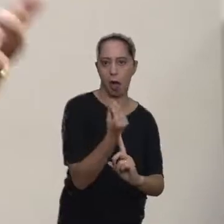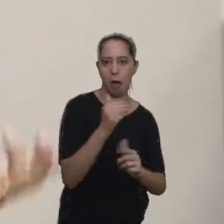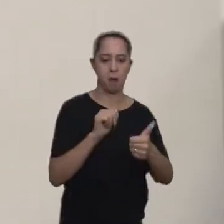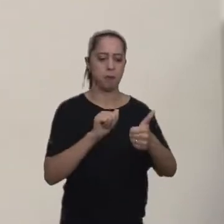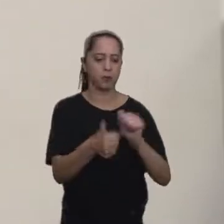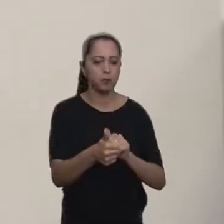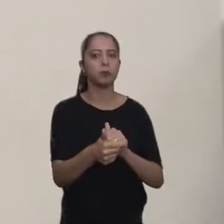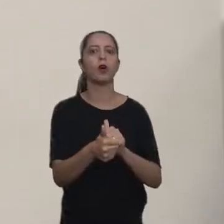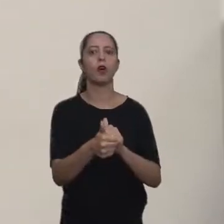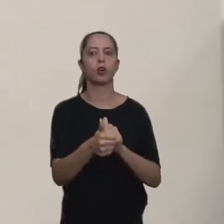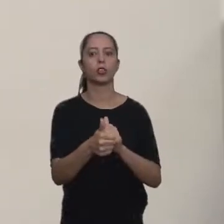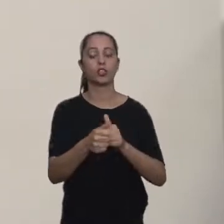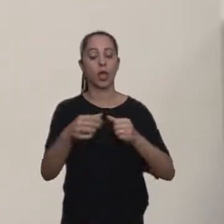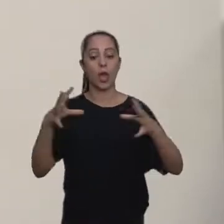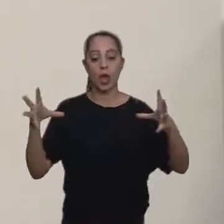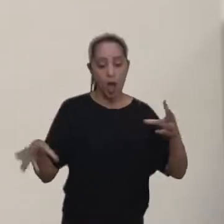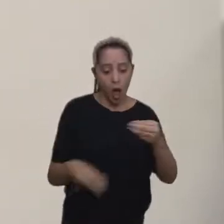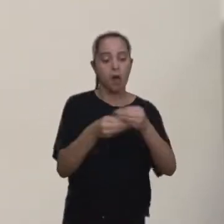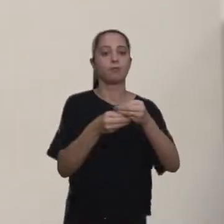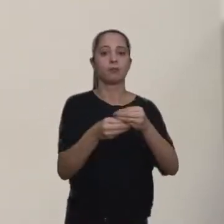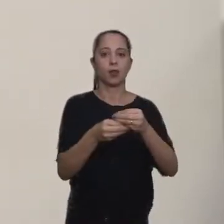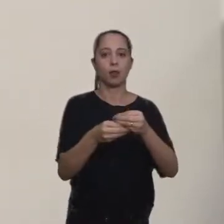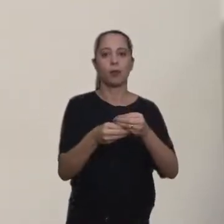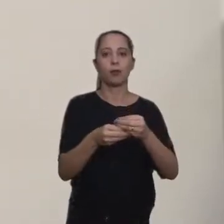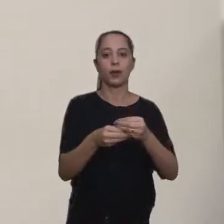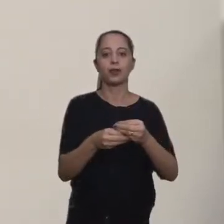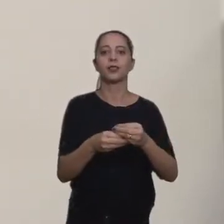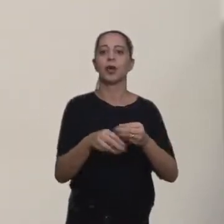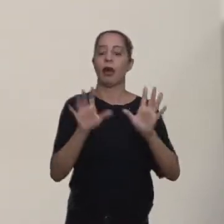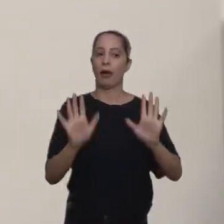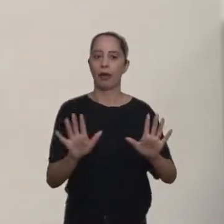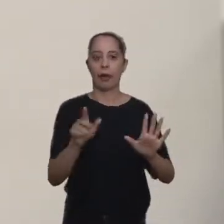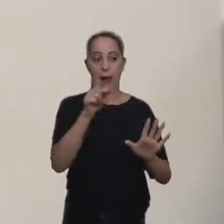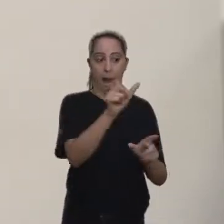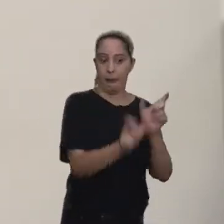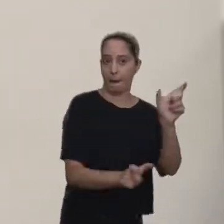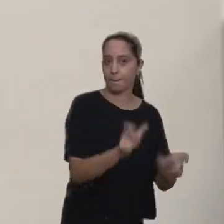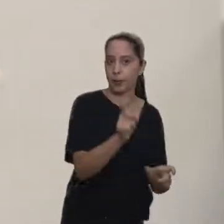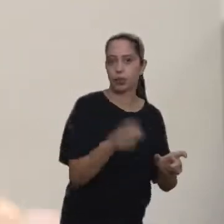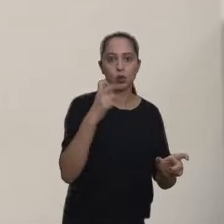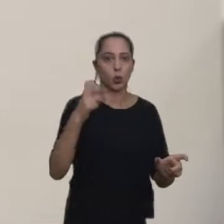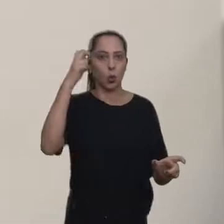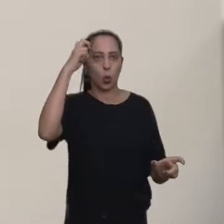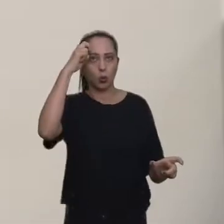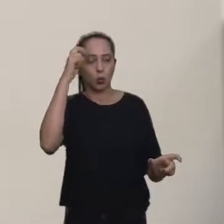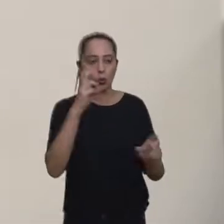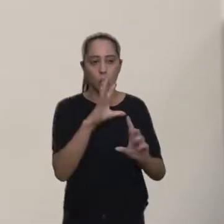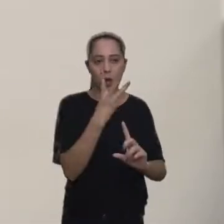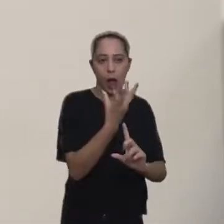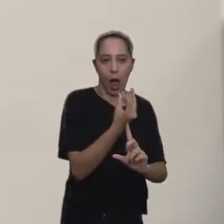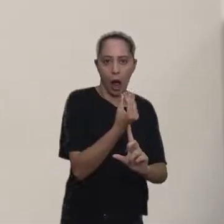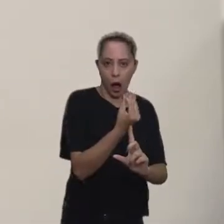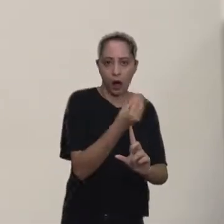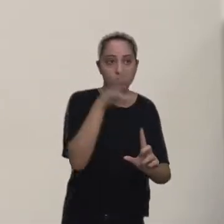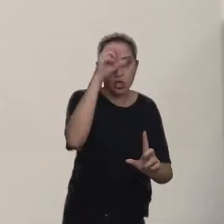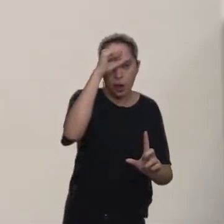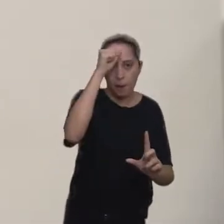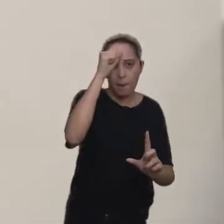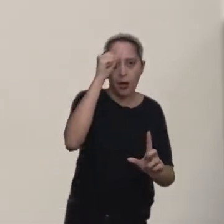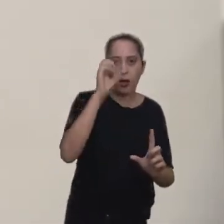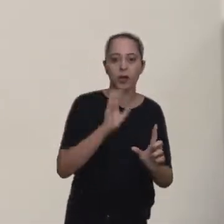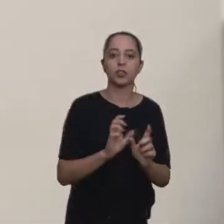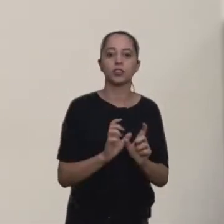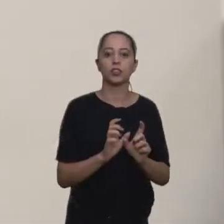lado esportivo em outros projetos, para implementação de valores. Com isso você forma, através da cultura, da arte ou do